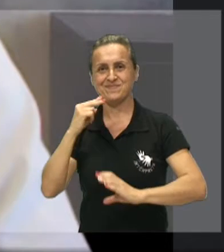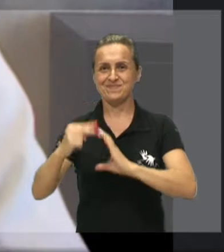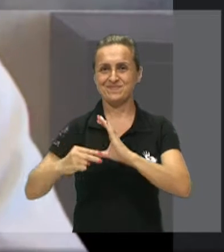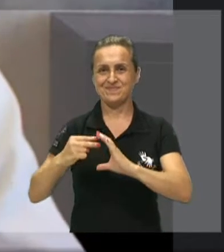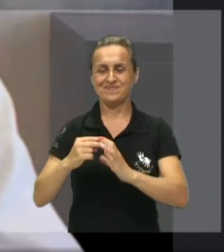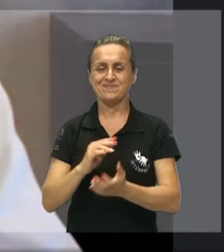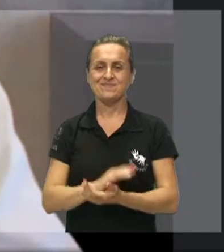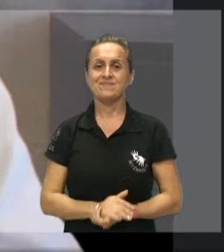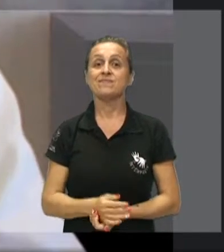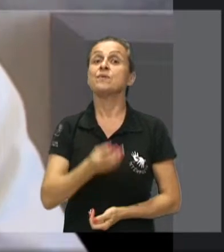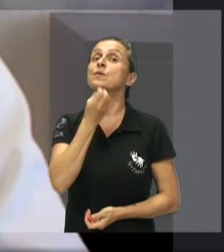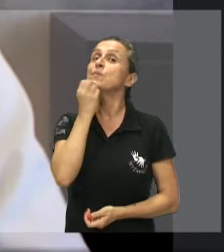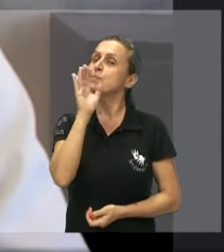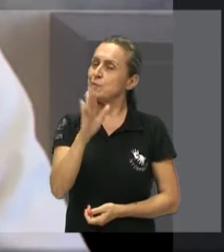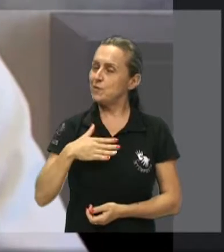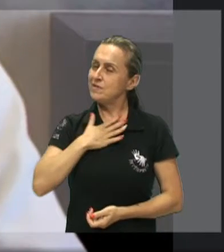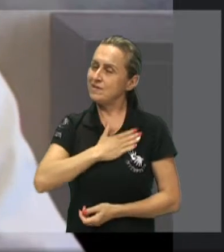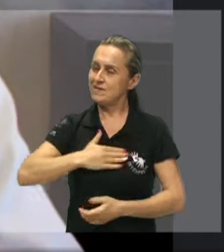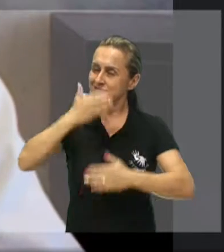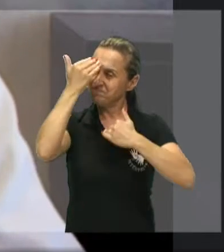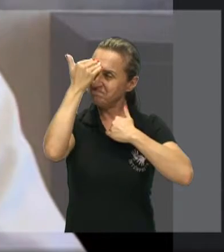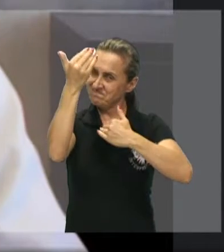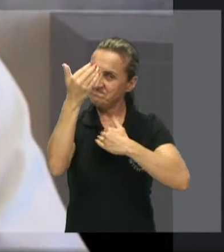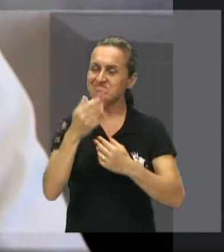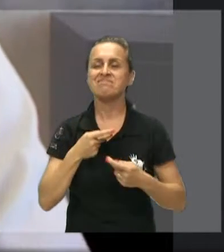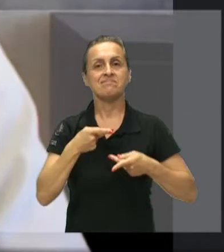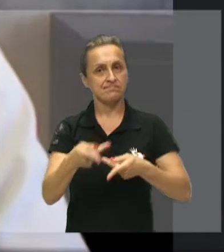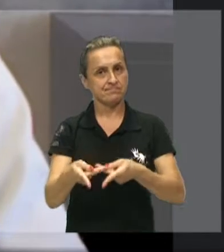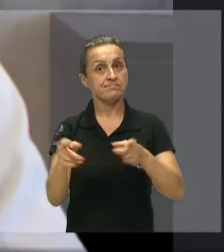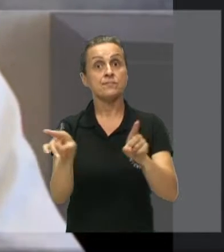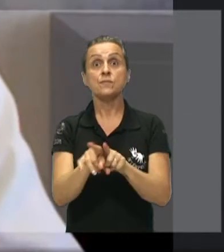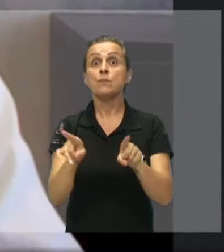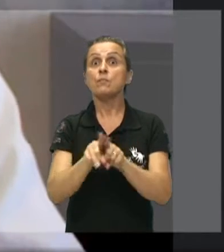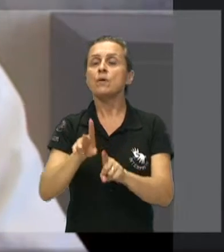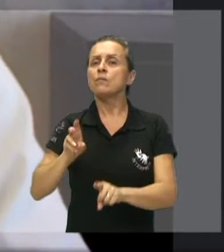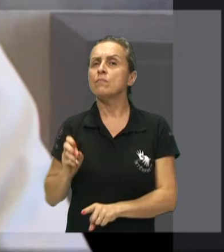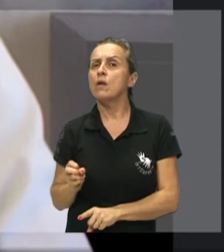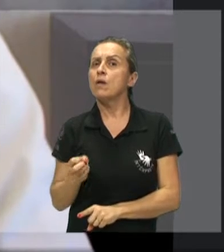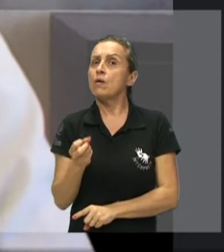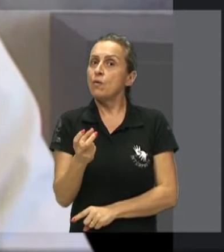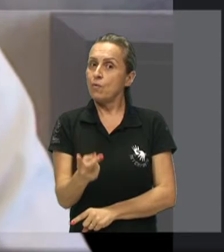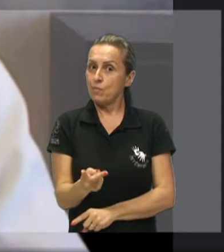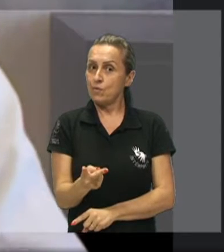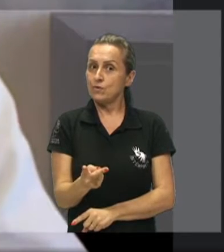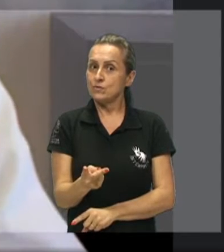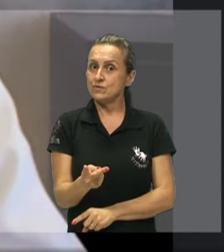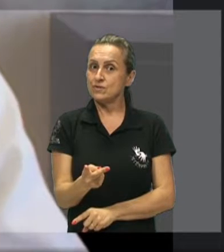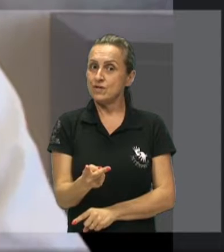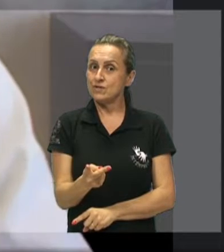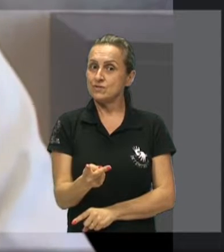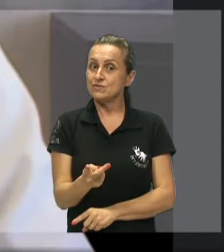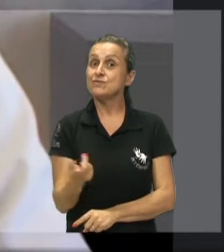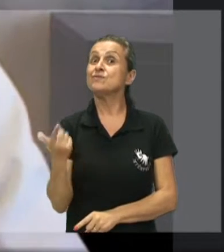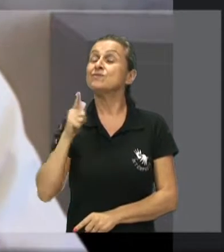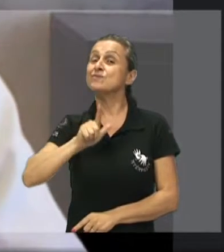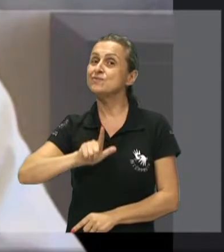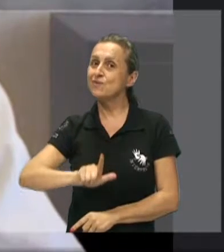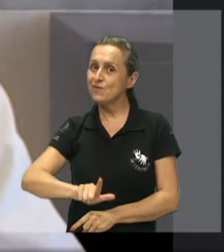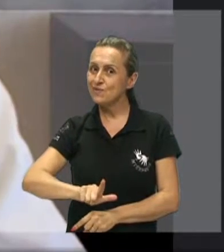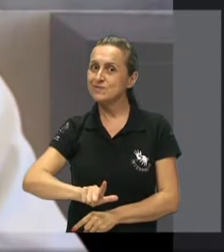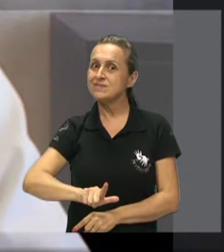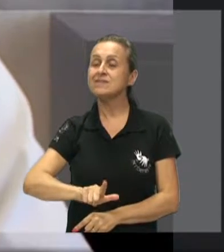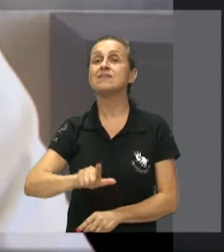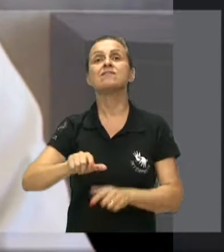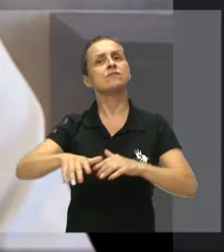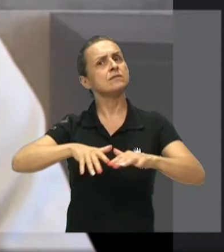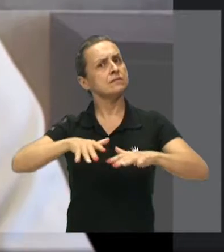tarde. Gostaria de agradecer pelo convite e também por oportunizar a TV Câmara de fazer esse